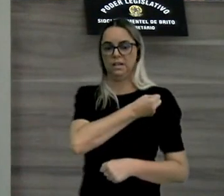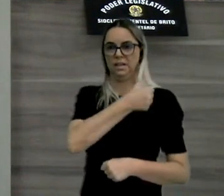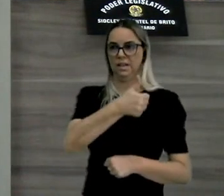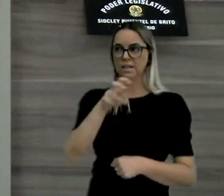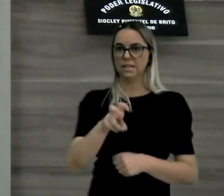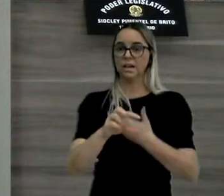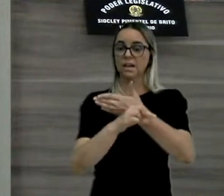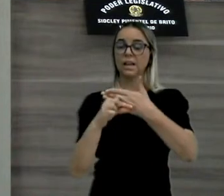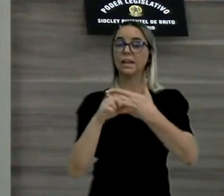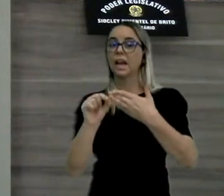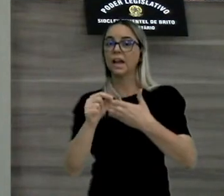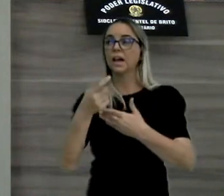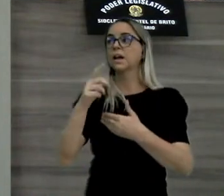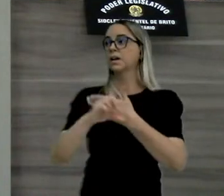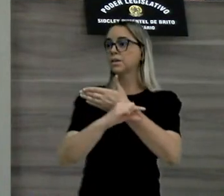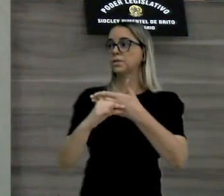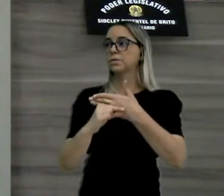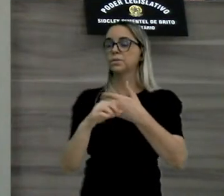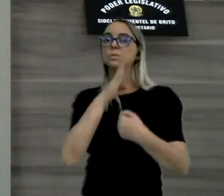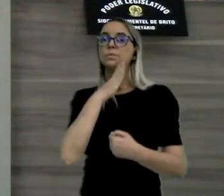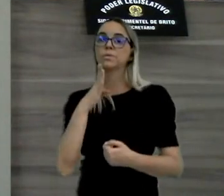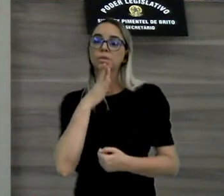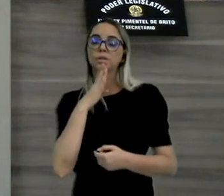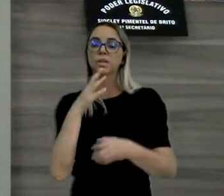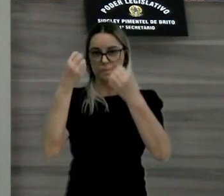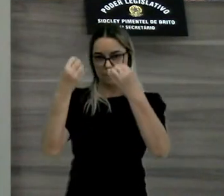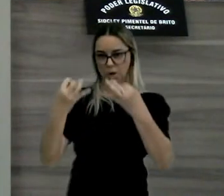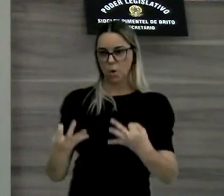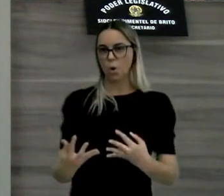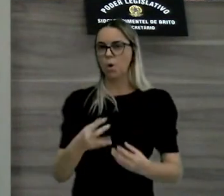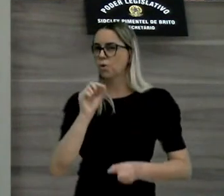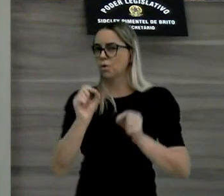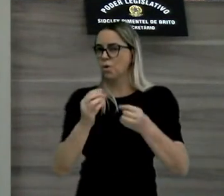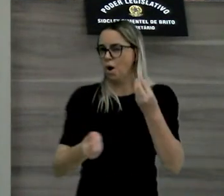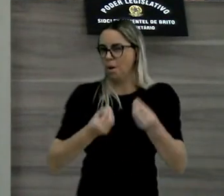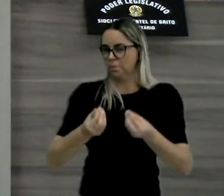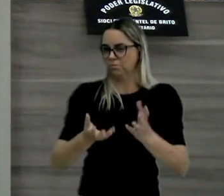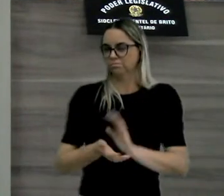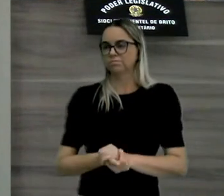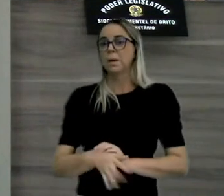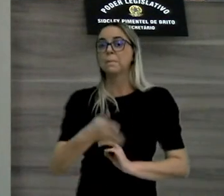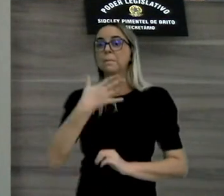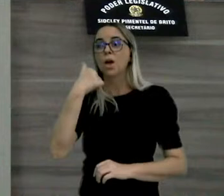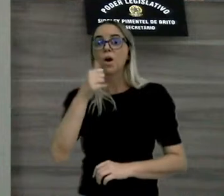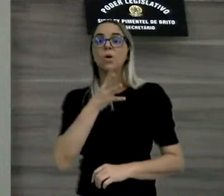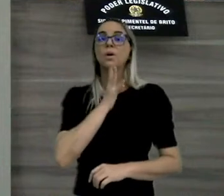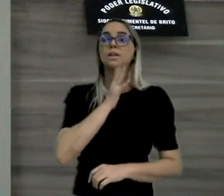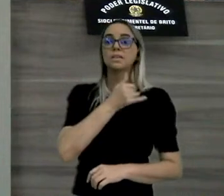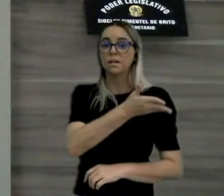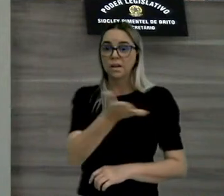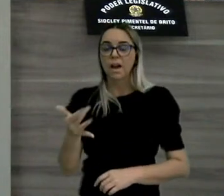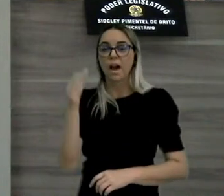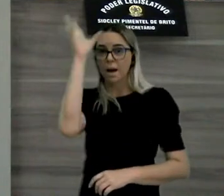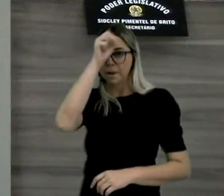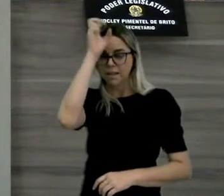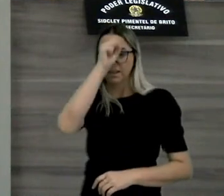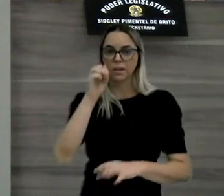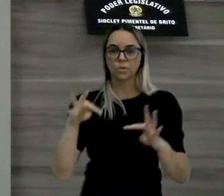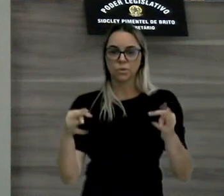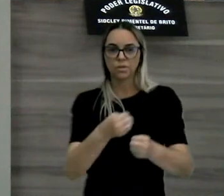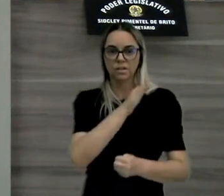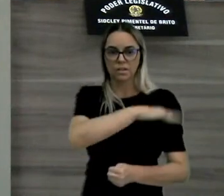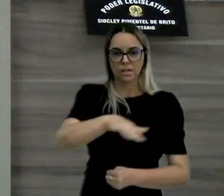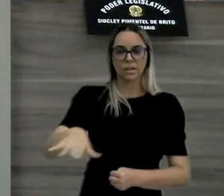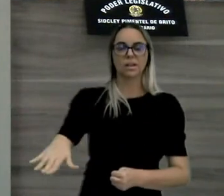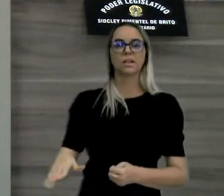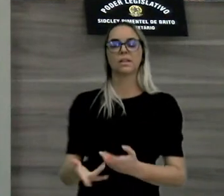Cavalcante Braga que apresentou a seguinte justificativa para melhorar o conhecimento de todos a criança Riana da Silva